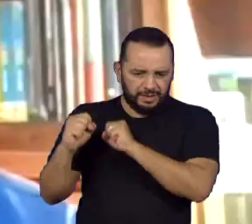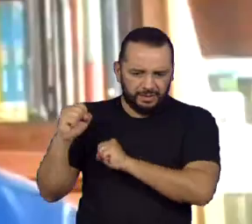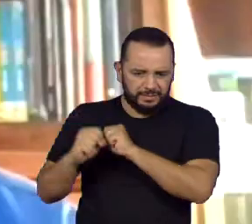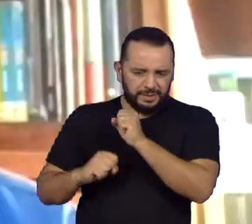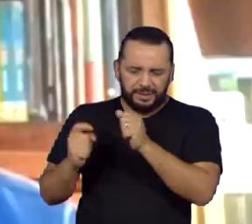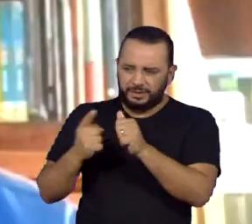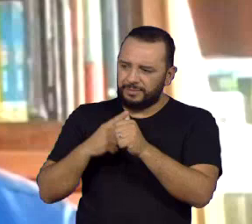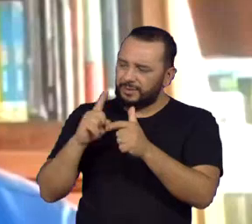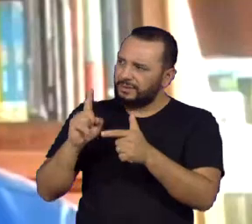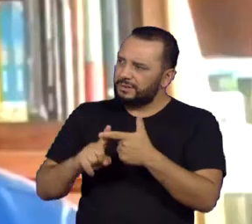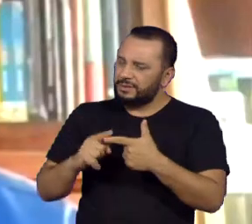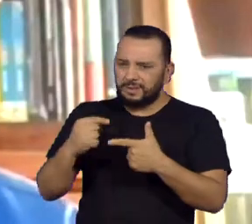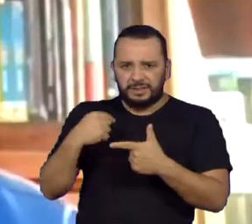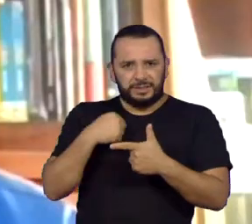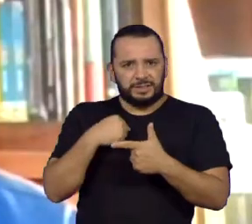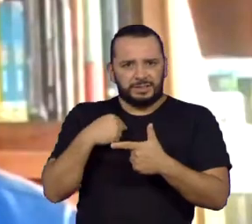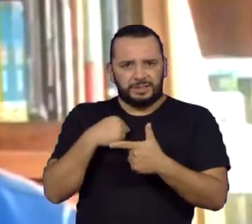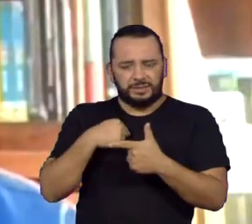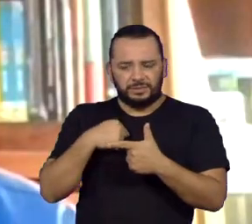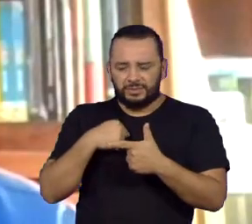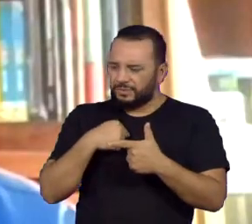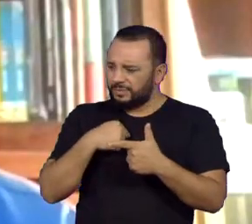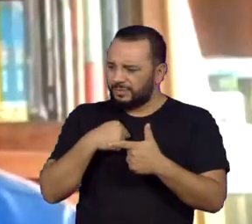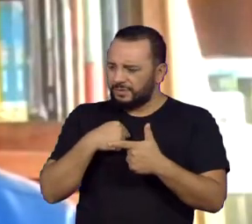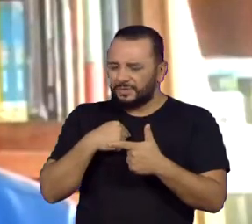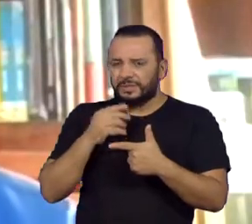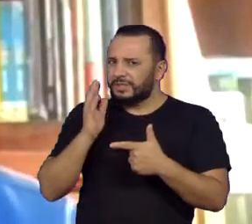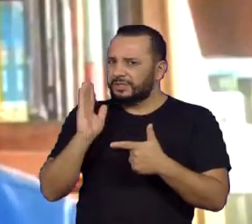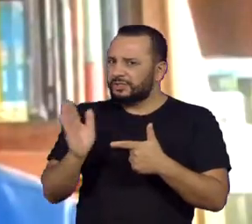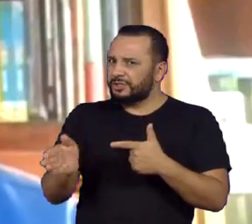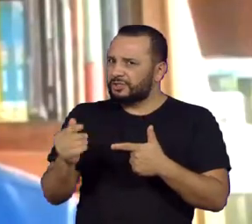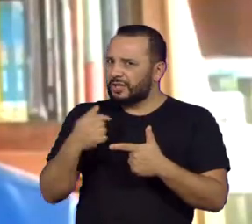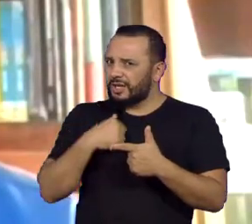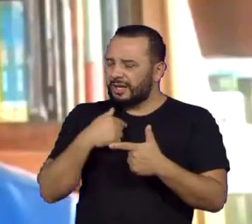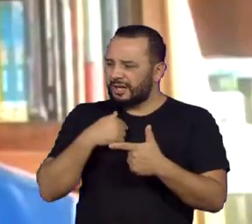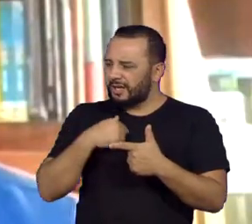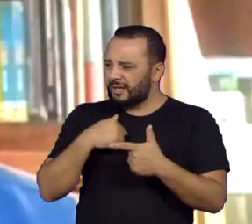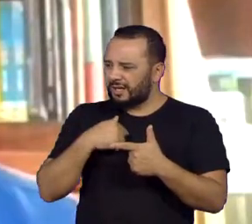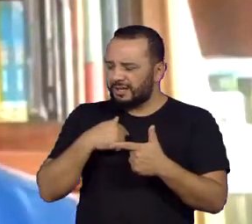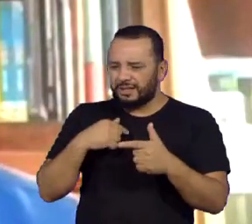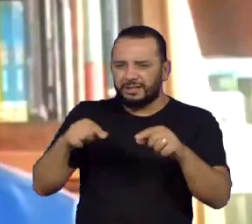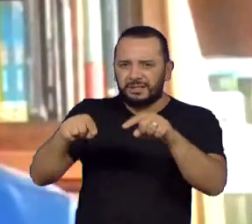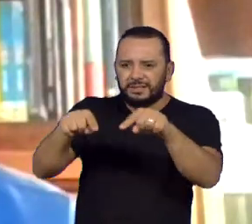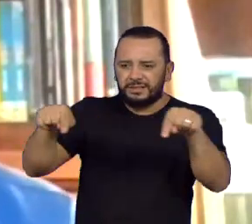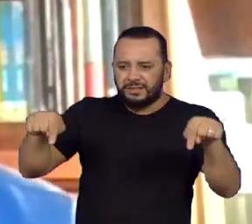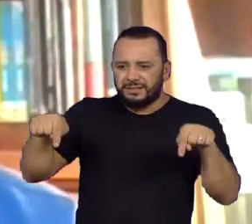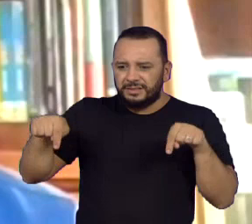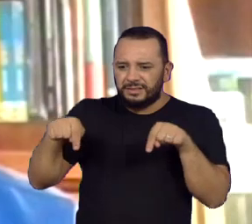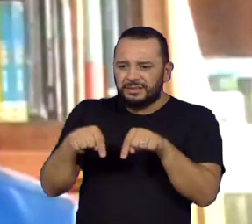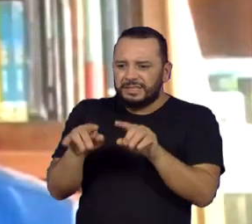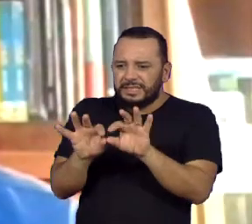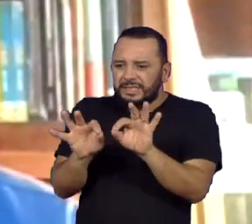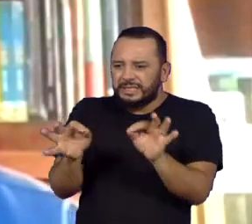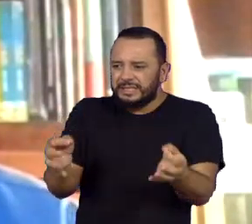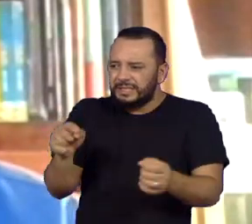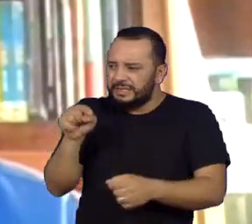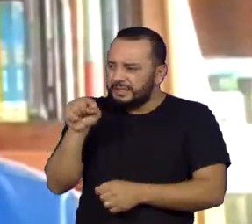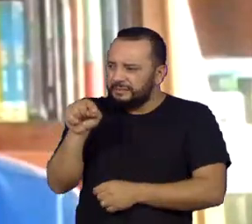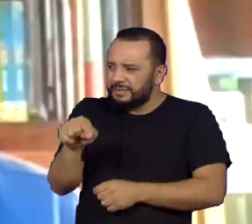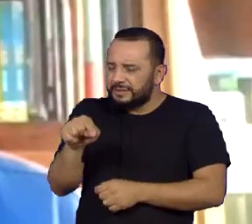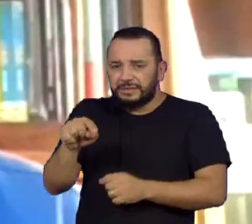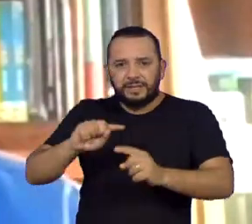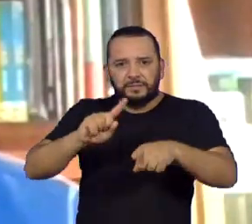pequenos estúdios absolutamente alienados, e a convivência com esses jornalistas me mostraram